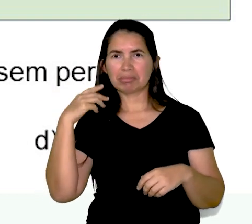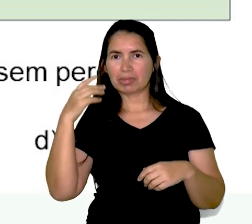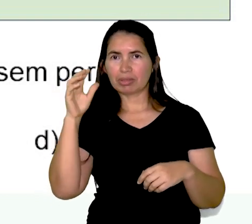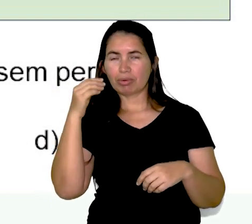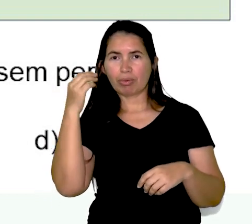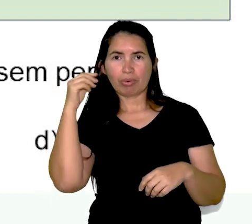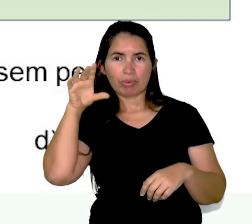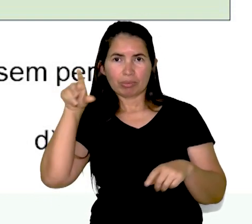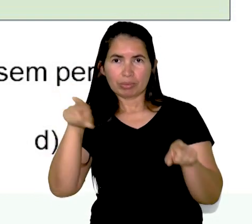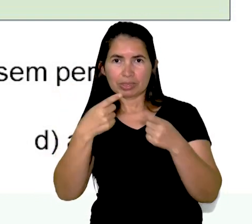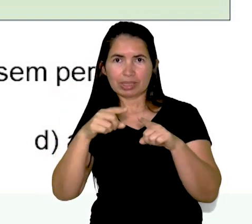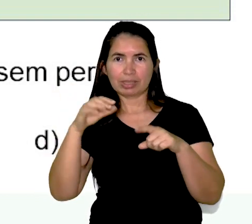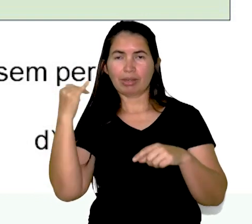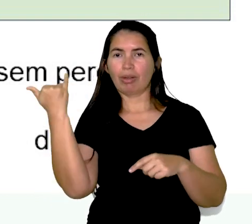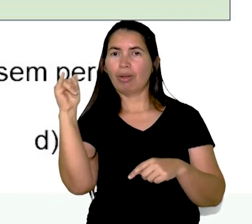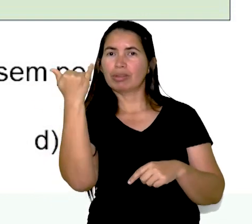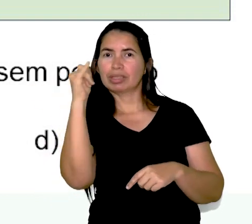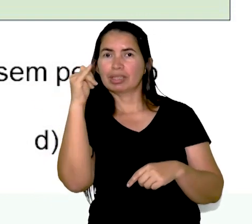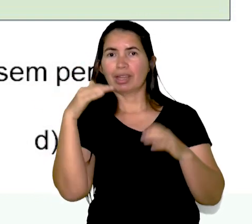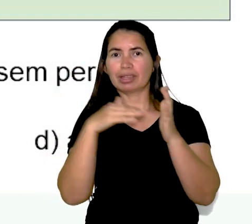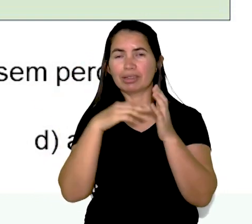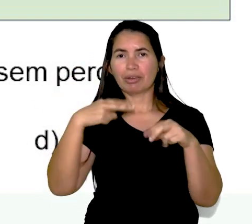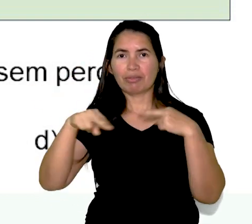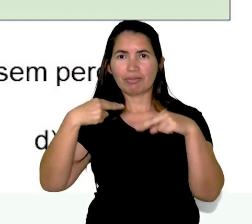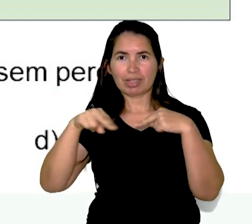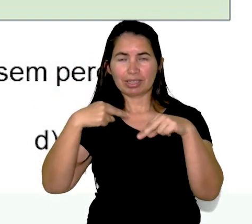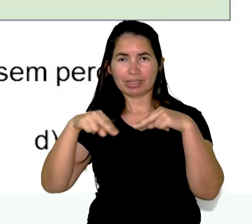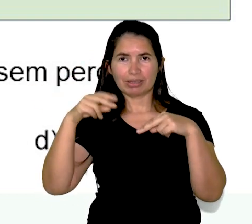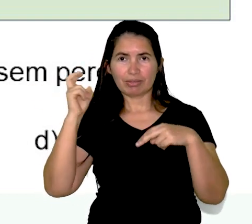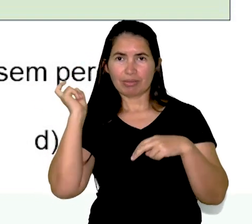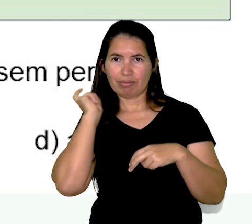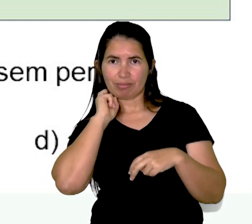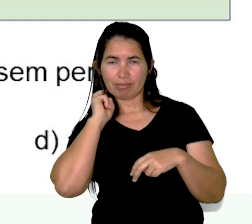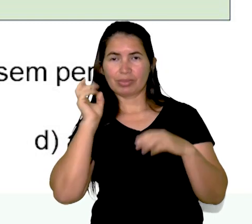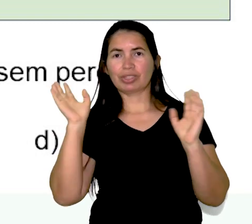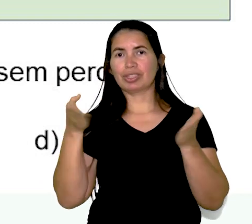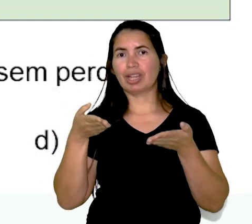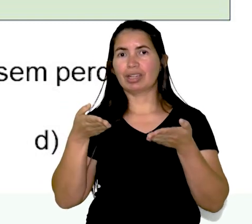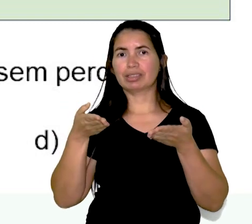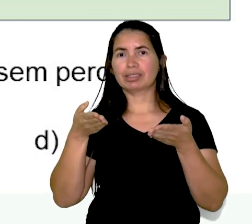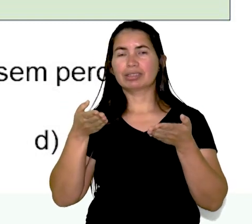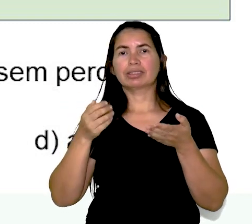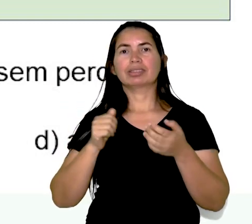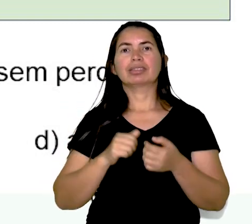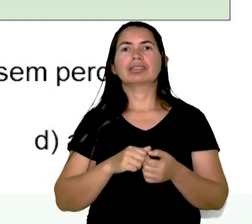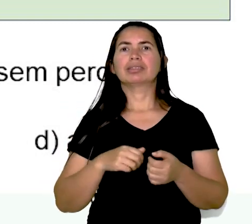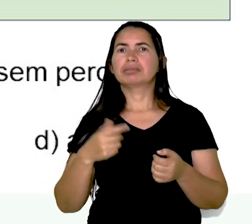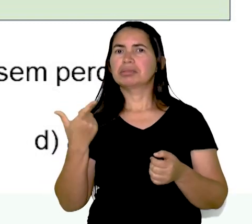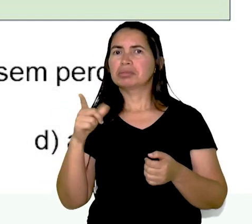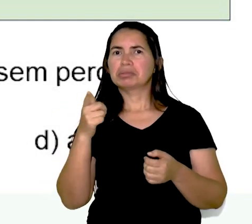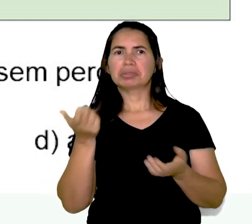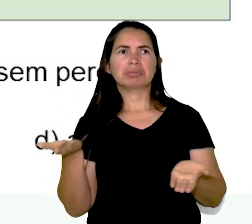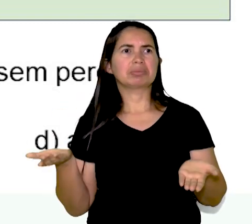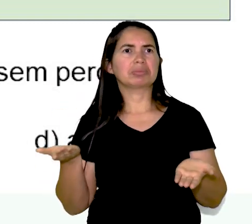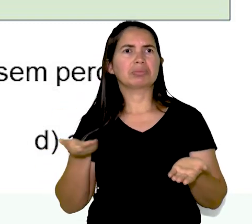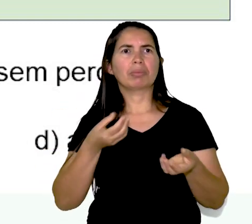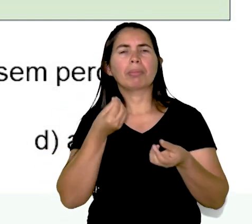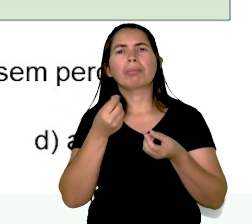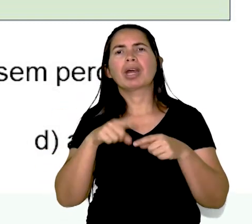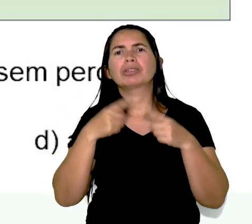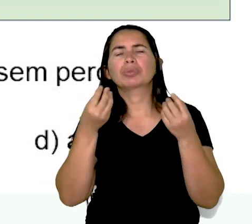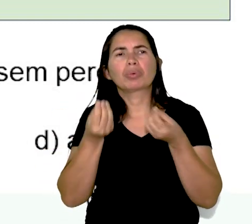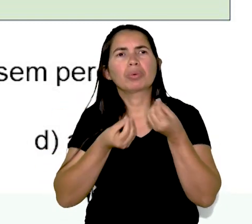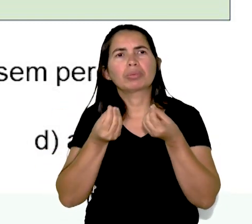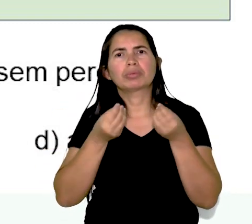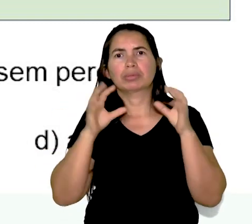rock and horror. Até novela de vampiros já fizeram. Verdade, né? Assim, não temos mais chance. A